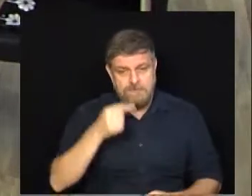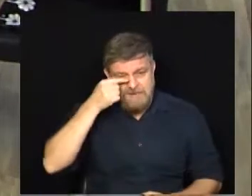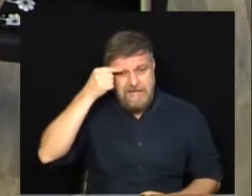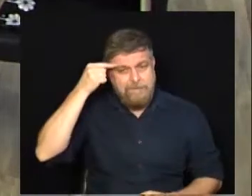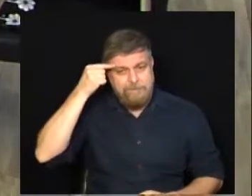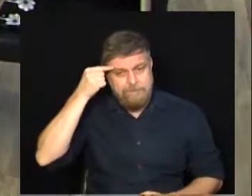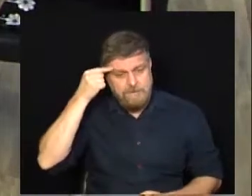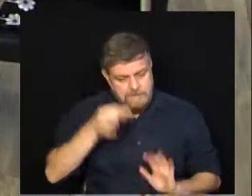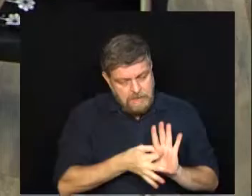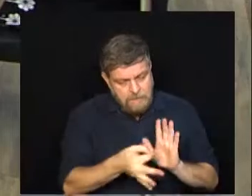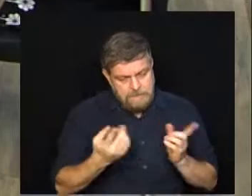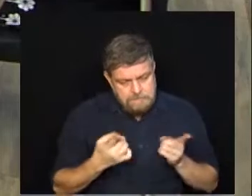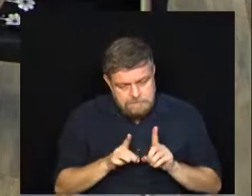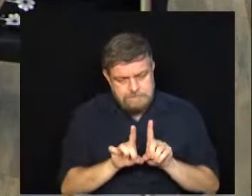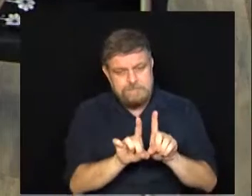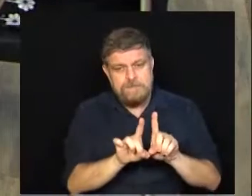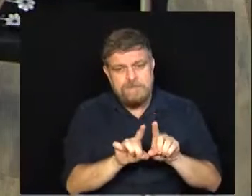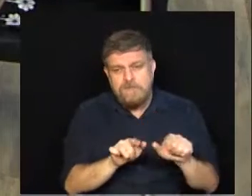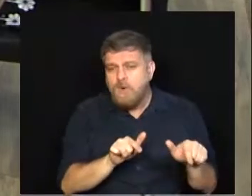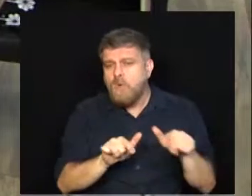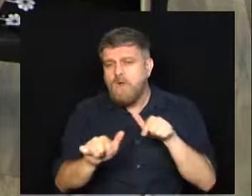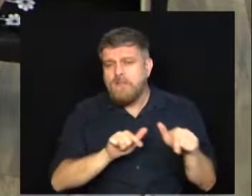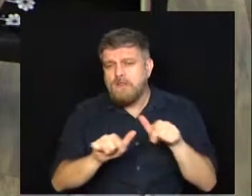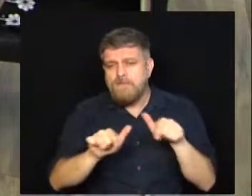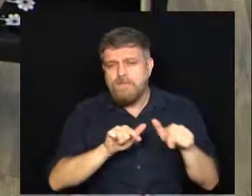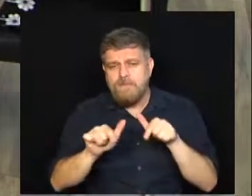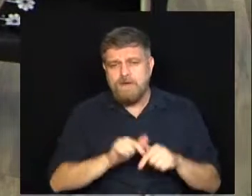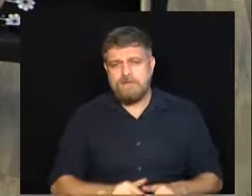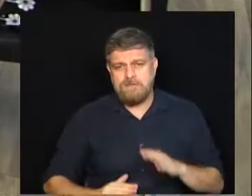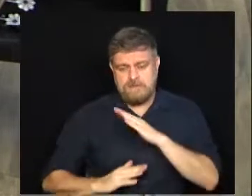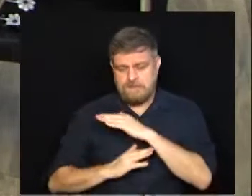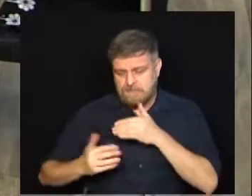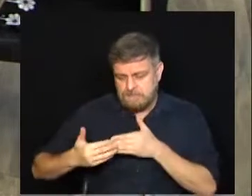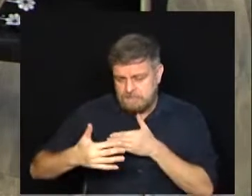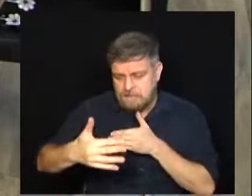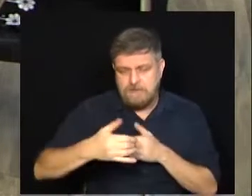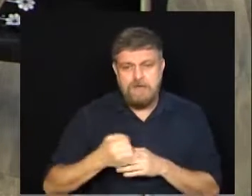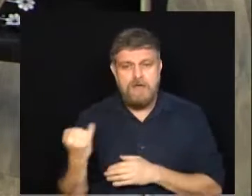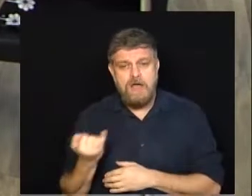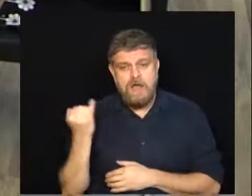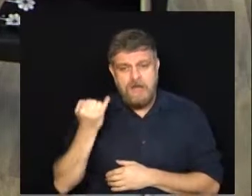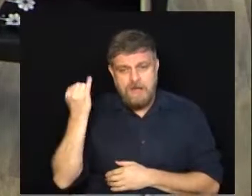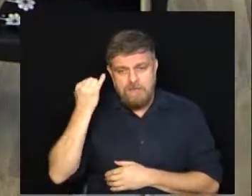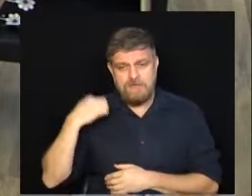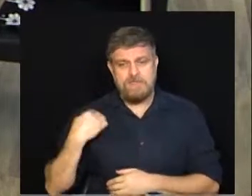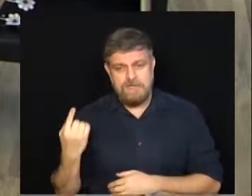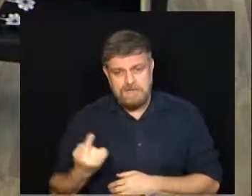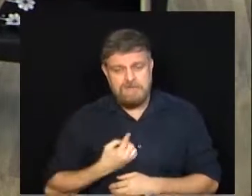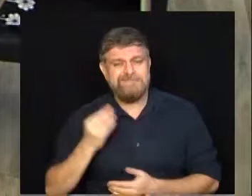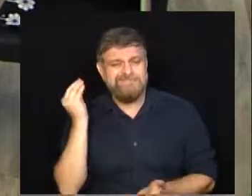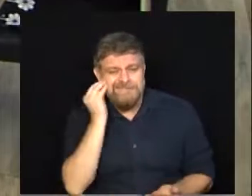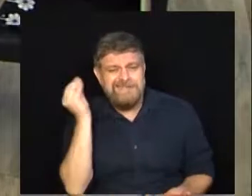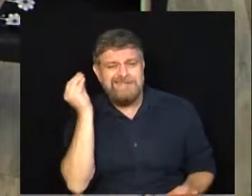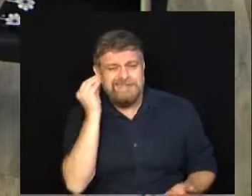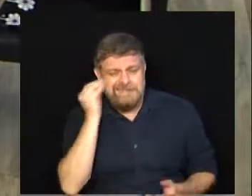dos trabalhos que devem permear aí, até porque é importante salientar que nós tentamos fazer